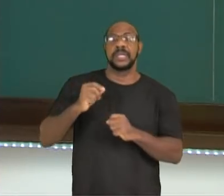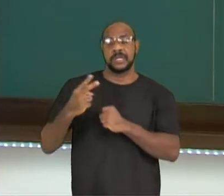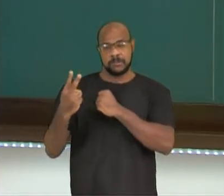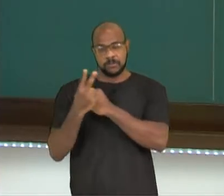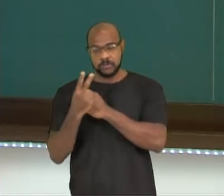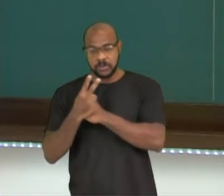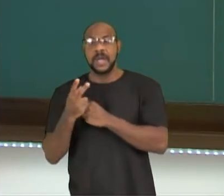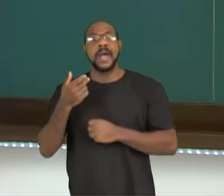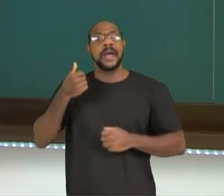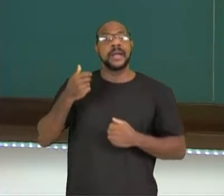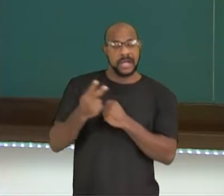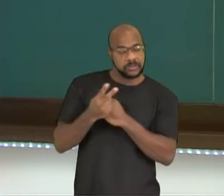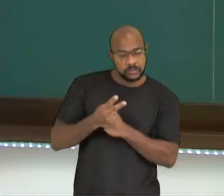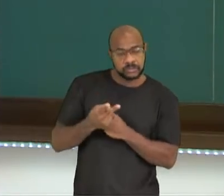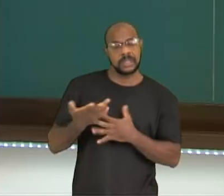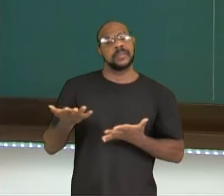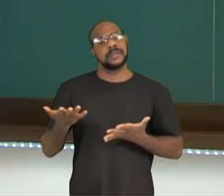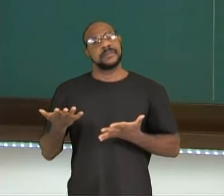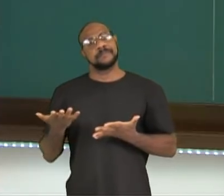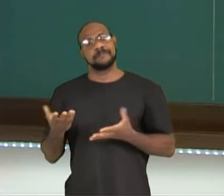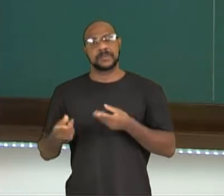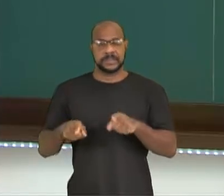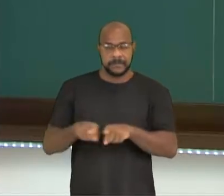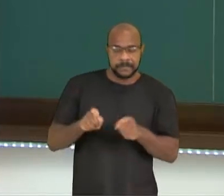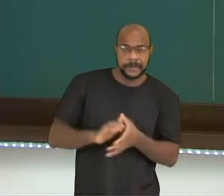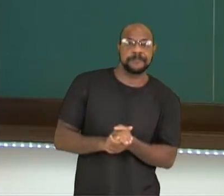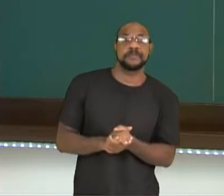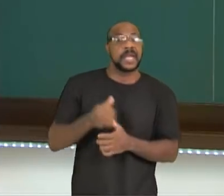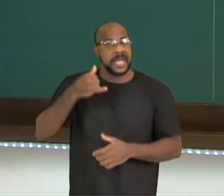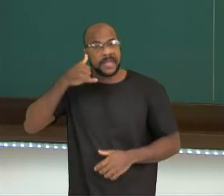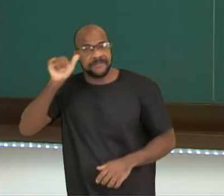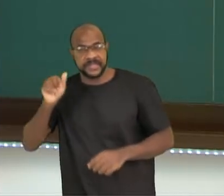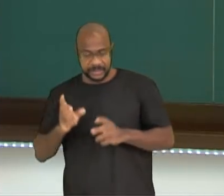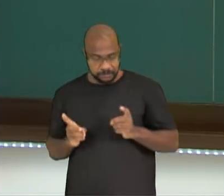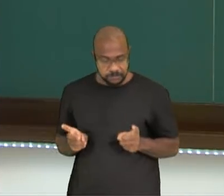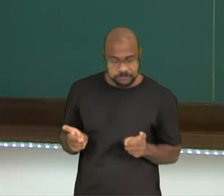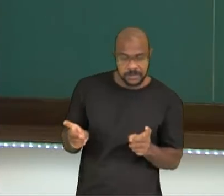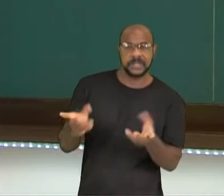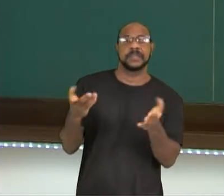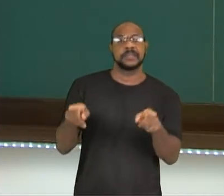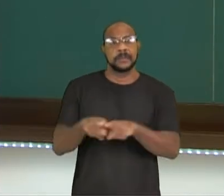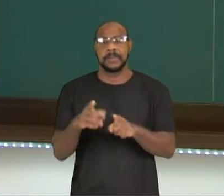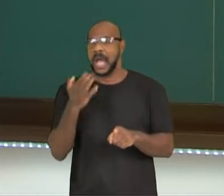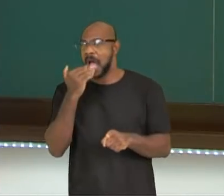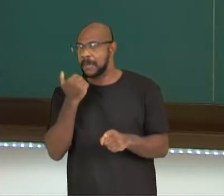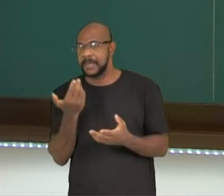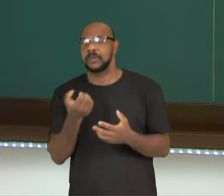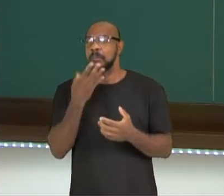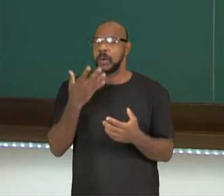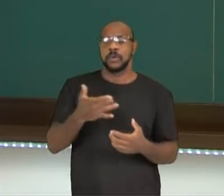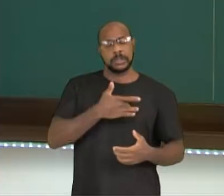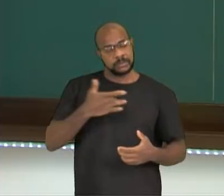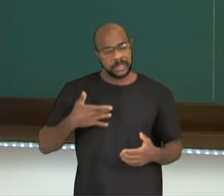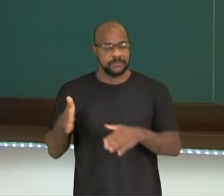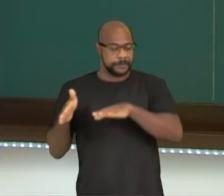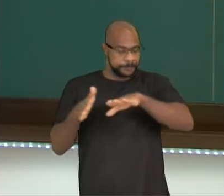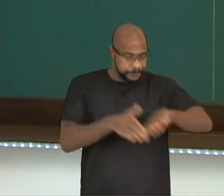câncer. Entre os alimentos que têm ingredientes comprovadamente já,